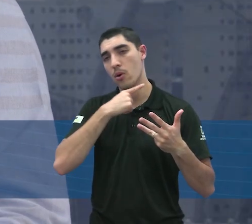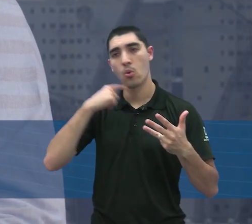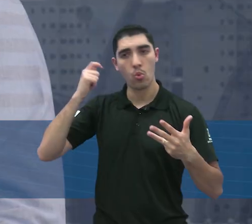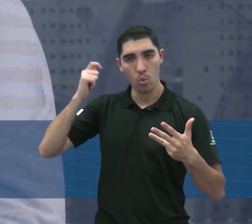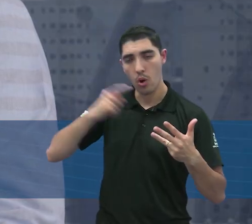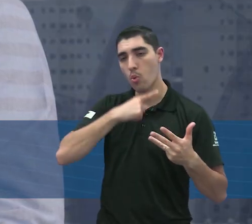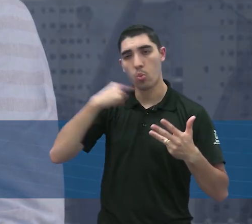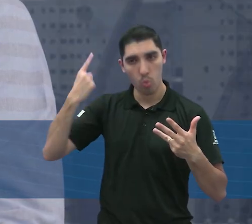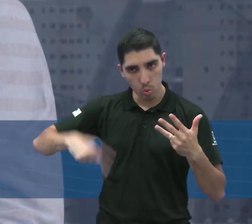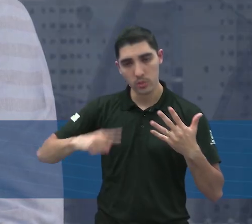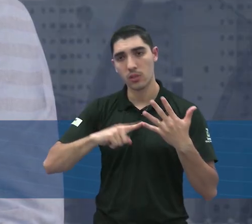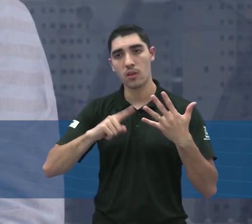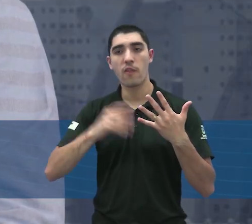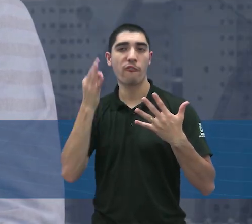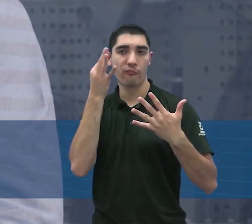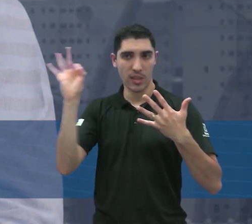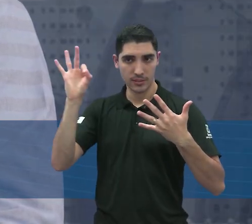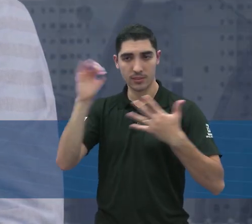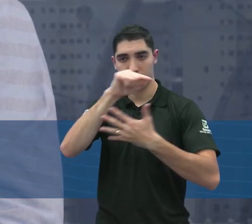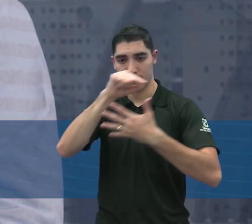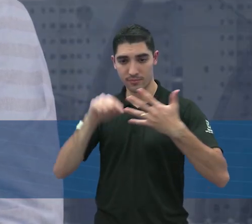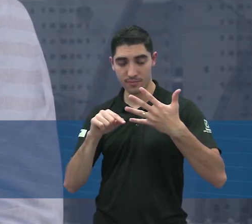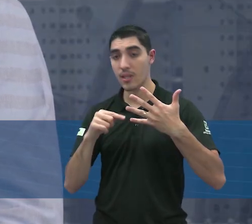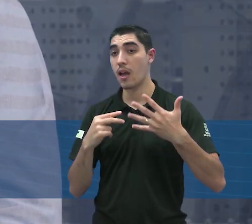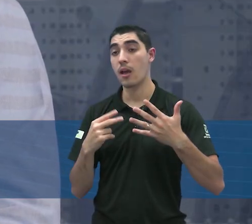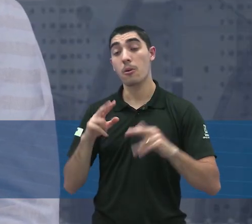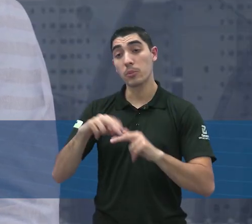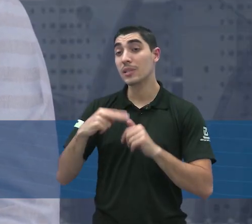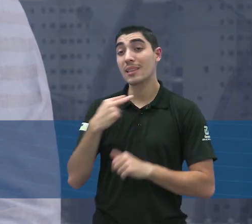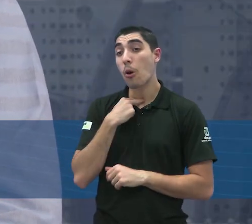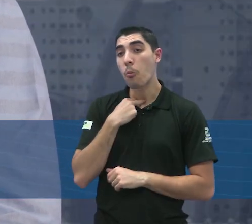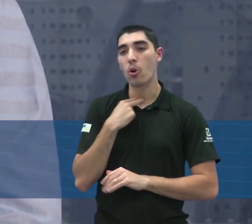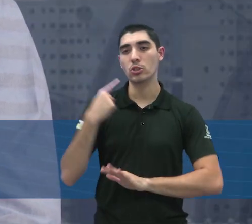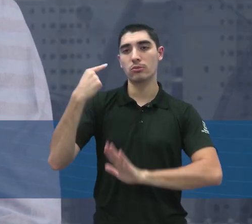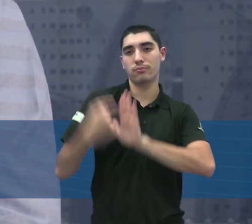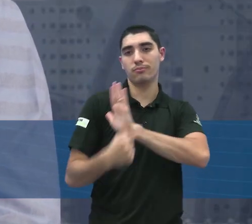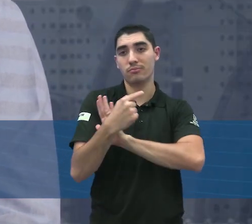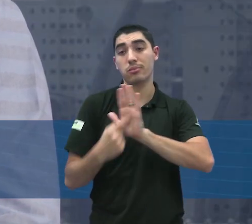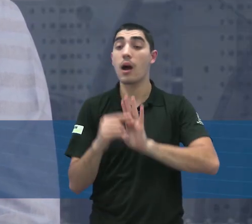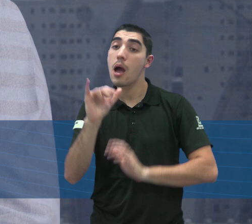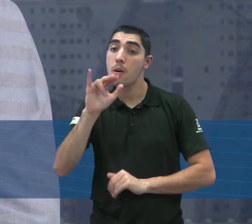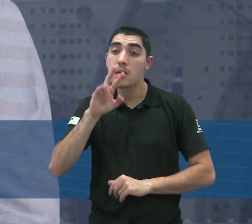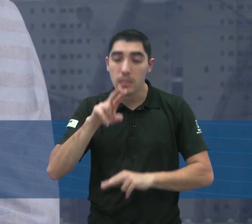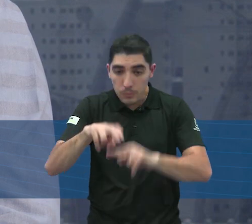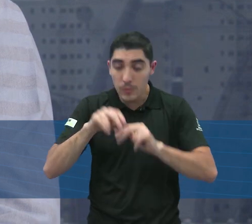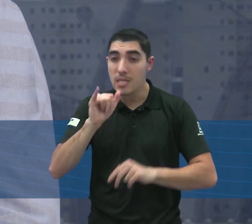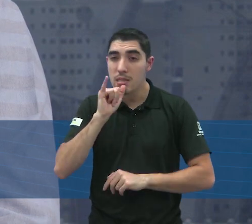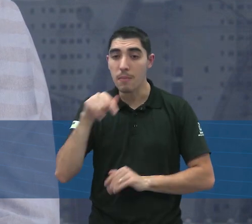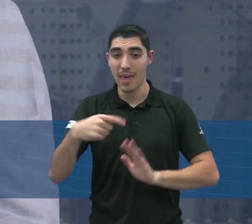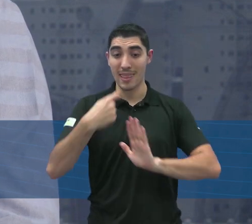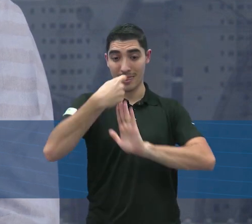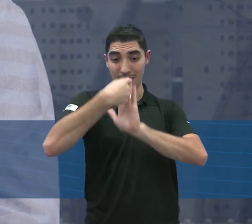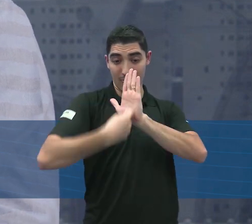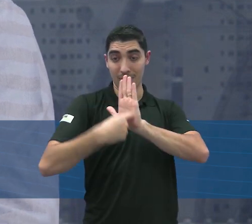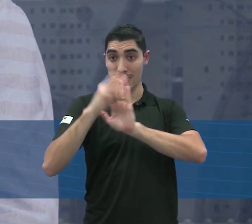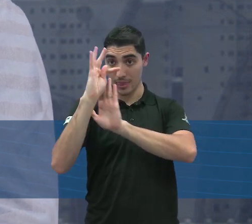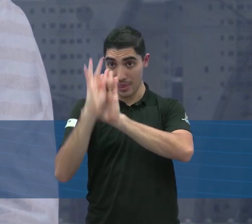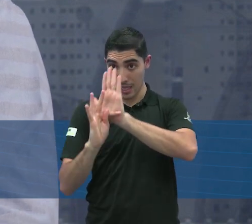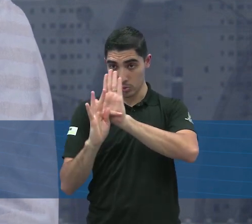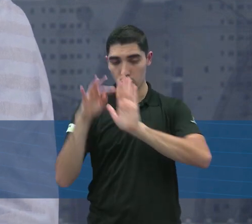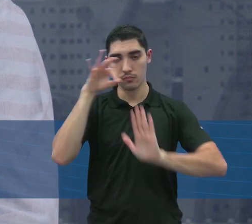França. E desses, não pode ter nenhum veto desses. E assim, um texto que foi colocado da maneira que foi